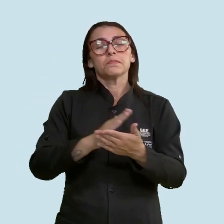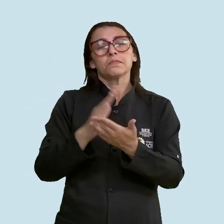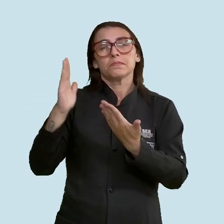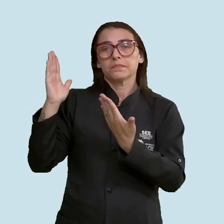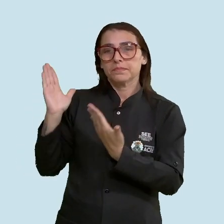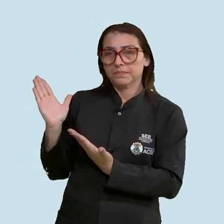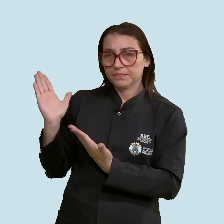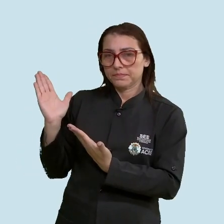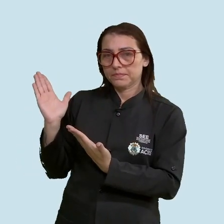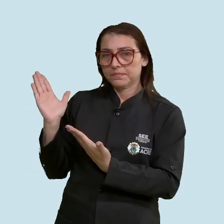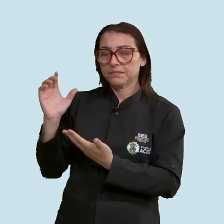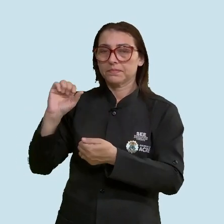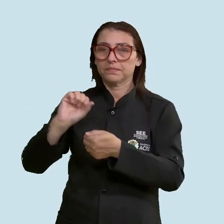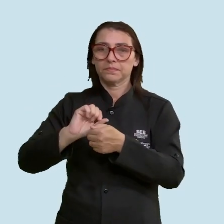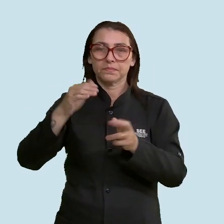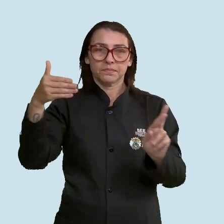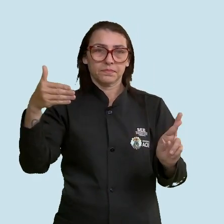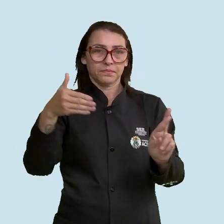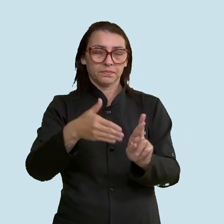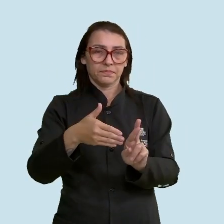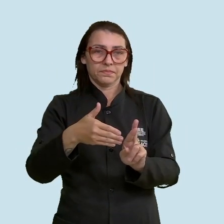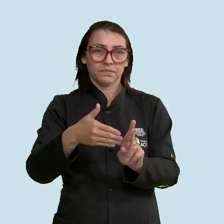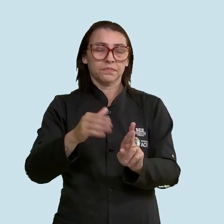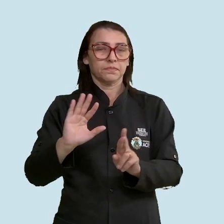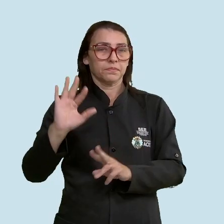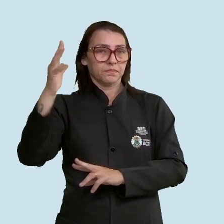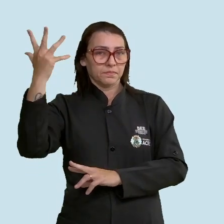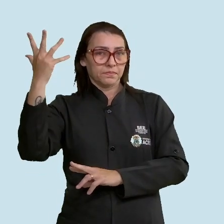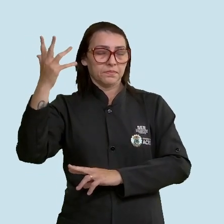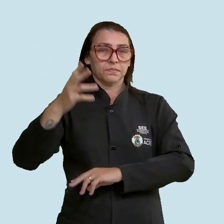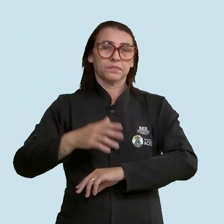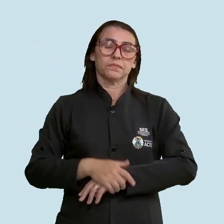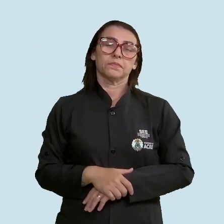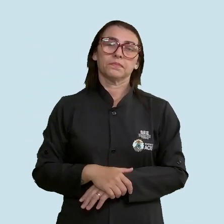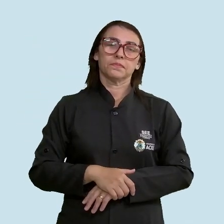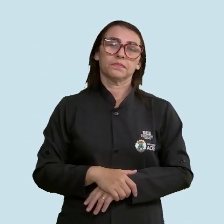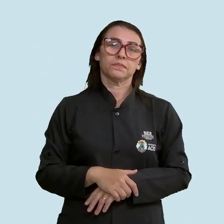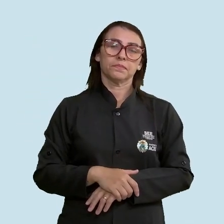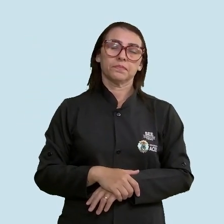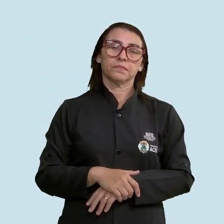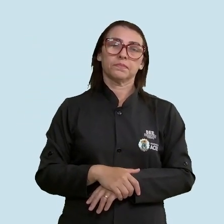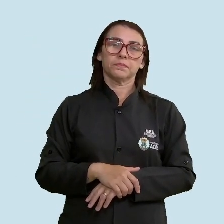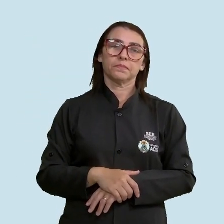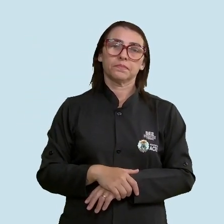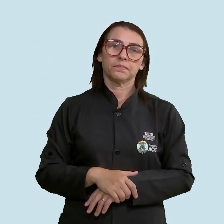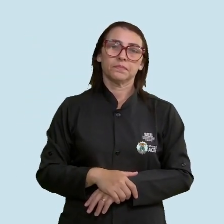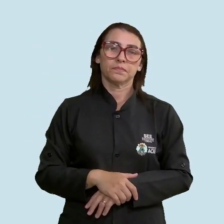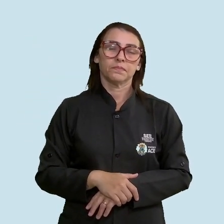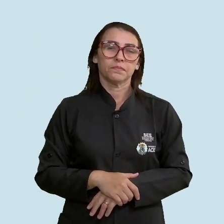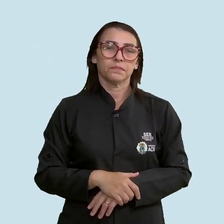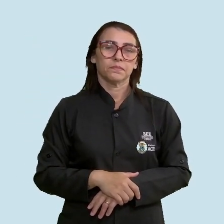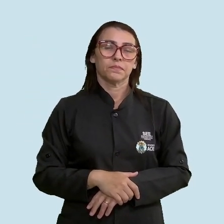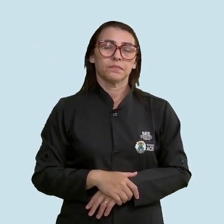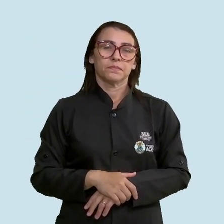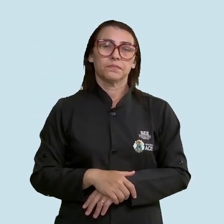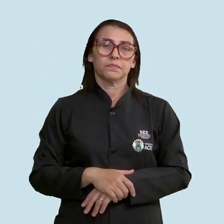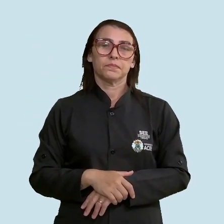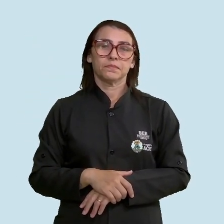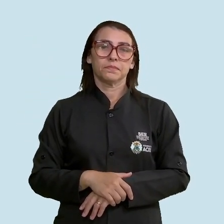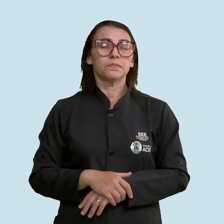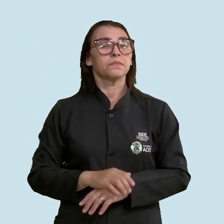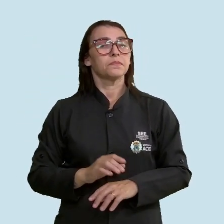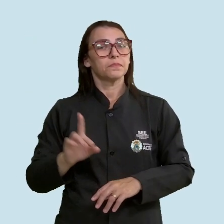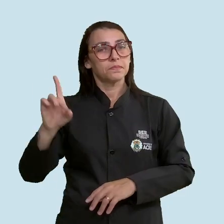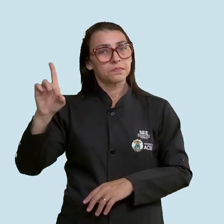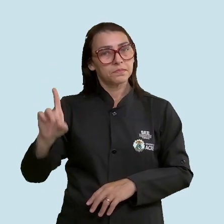que fazem referência a situações como essas que a gente colocou aqui, olha. Tem uma obra aí do lado